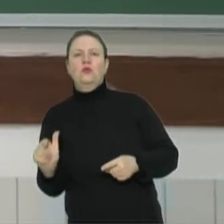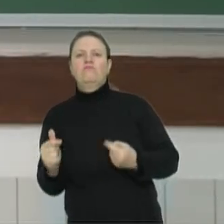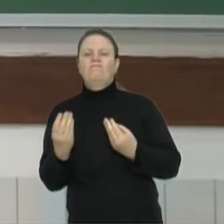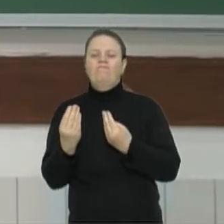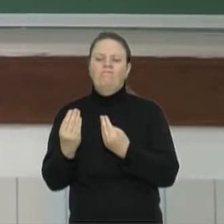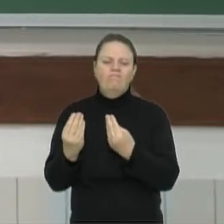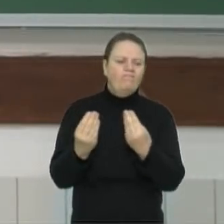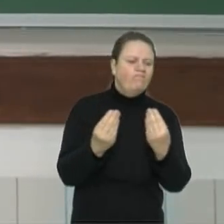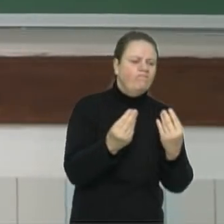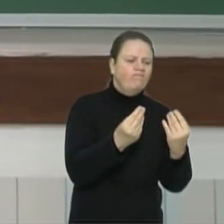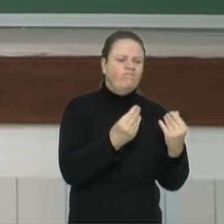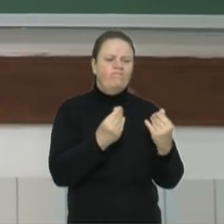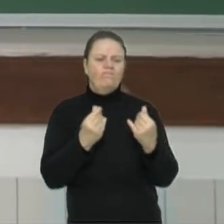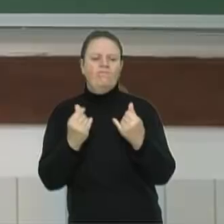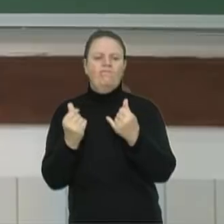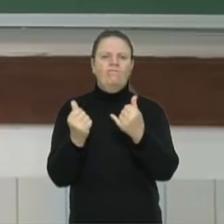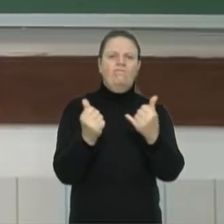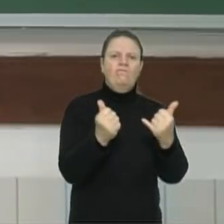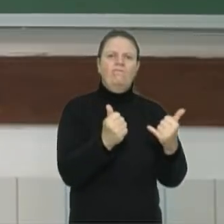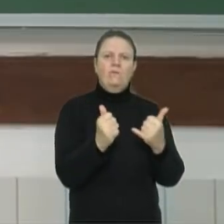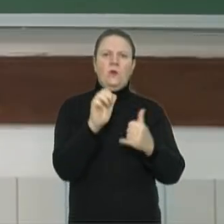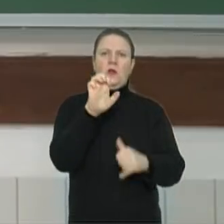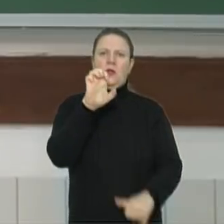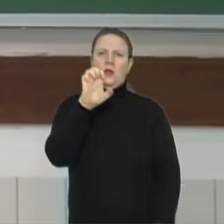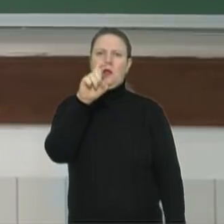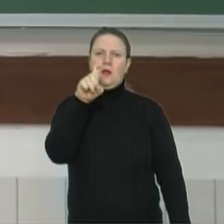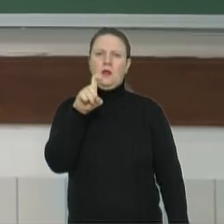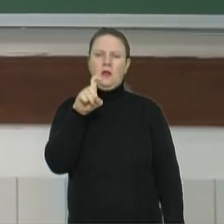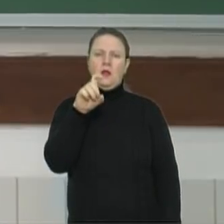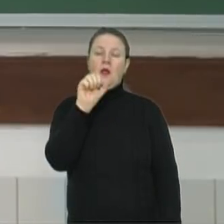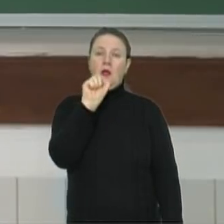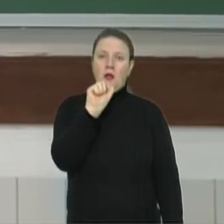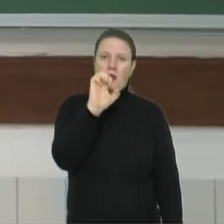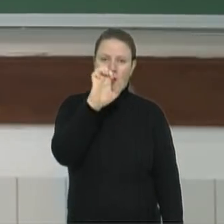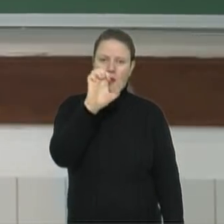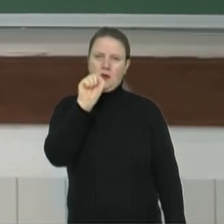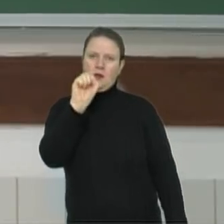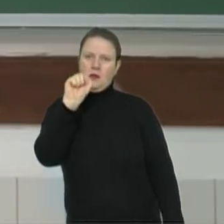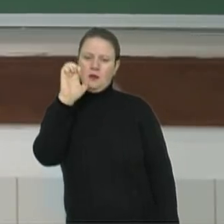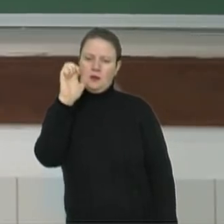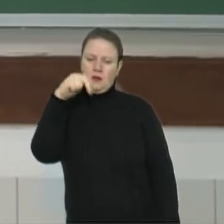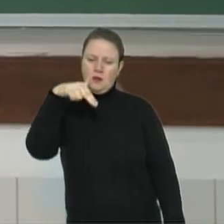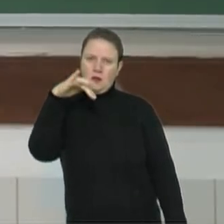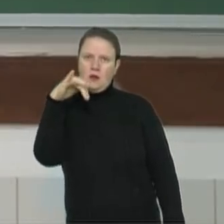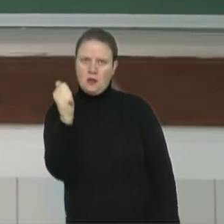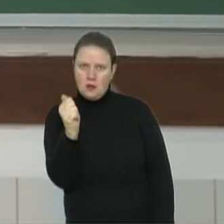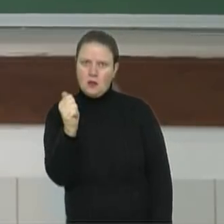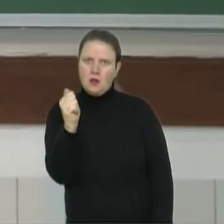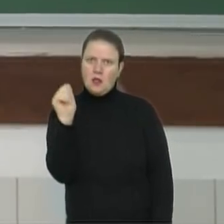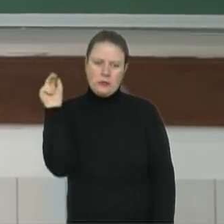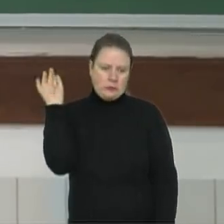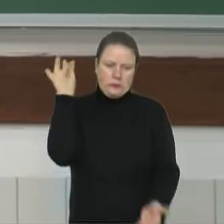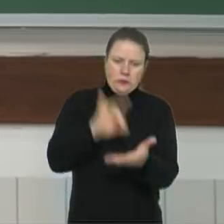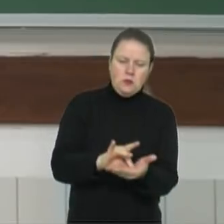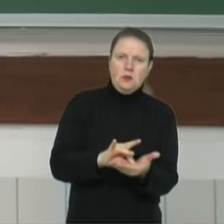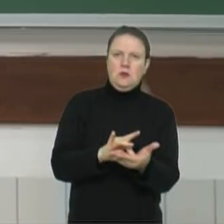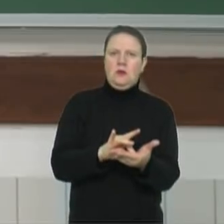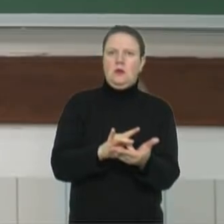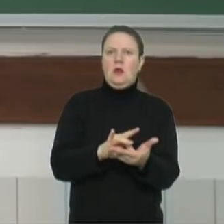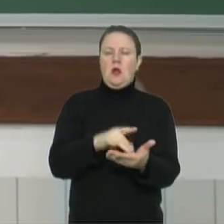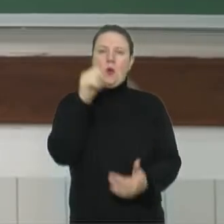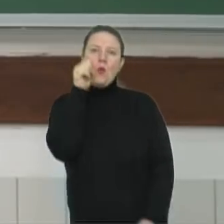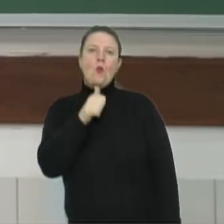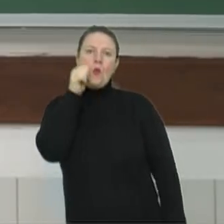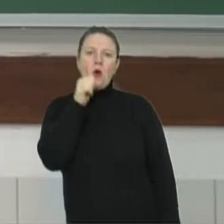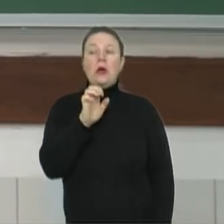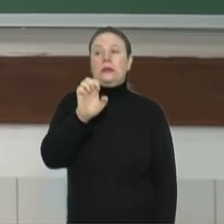essência definida, pronta de mulher, e depois a mulher existe, né? No sentido de, existe uma essência da mulher